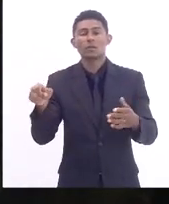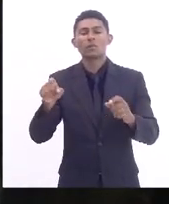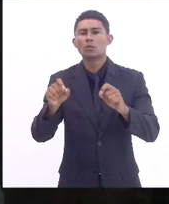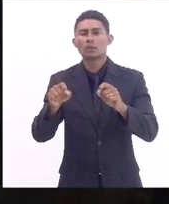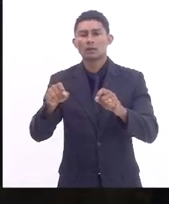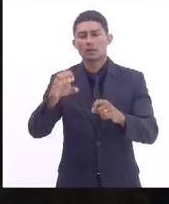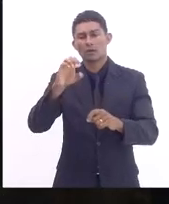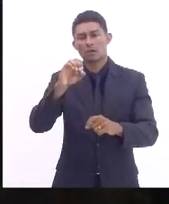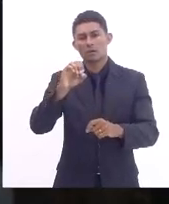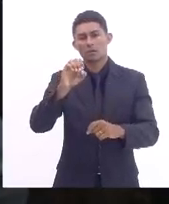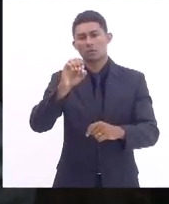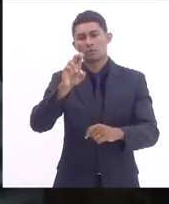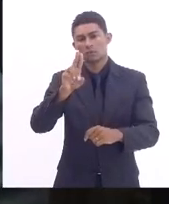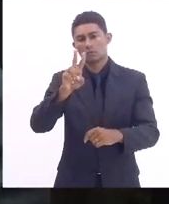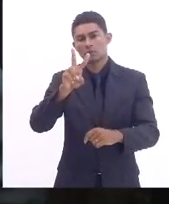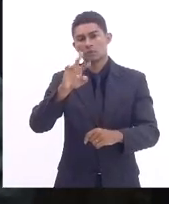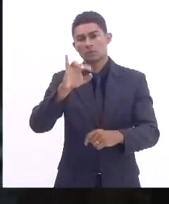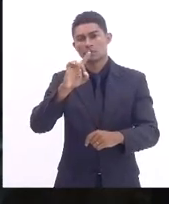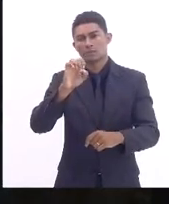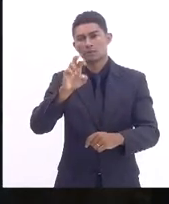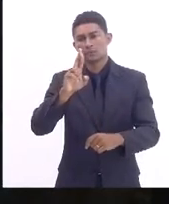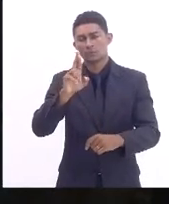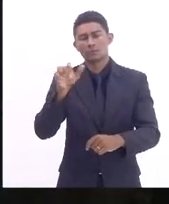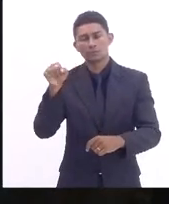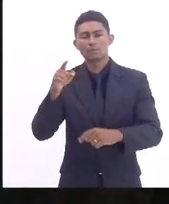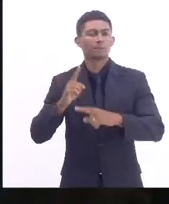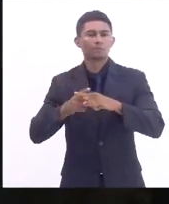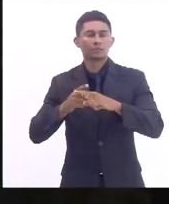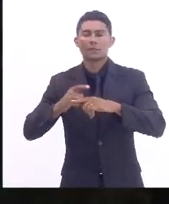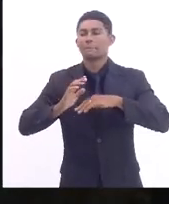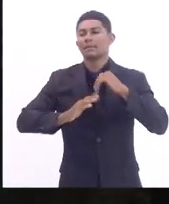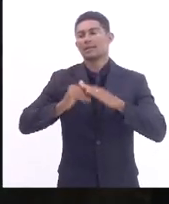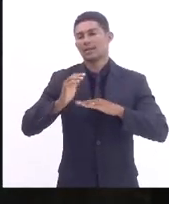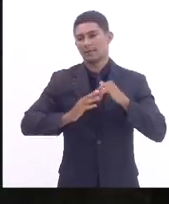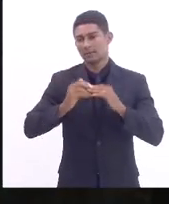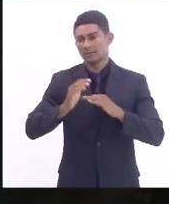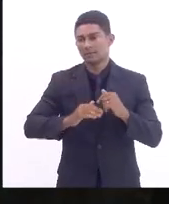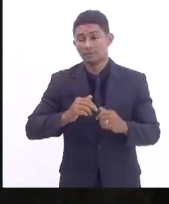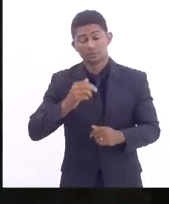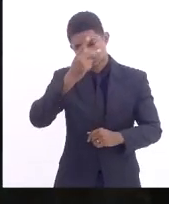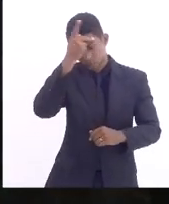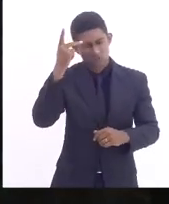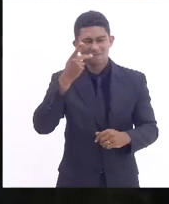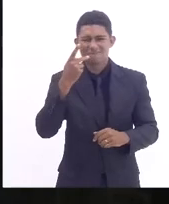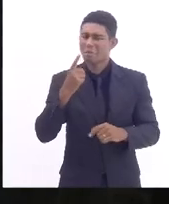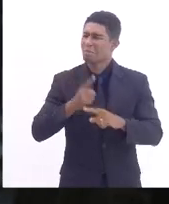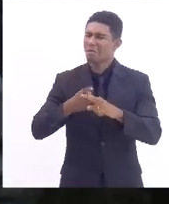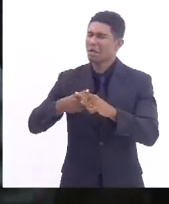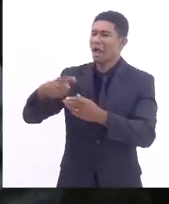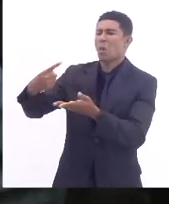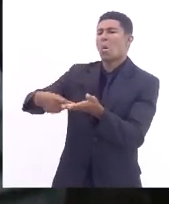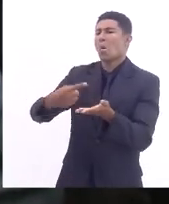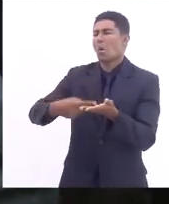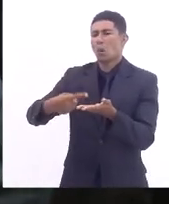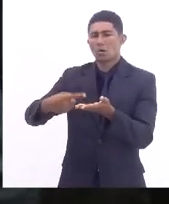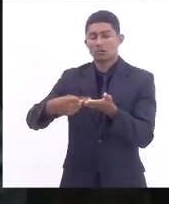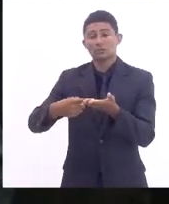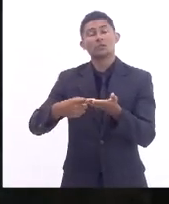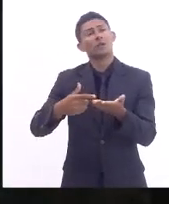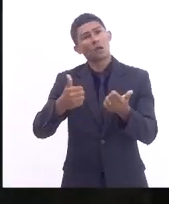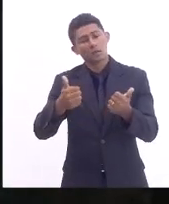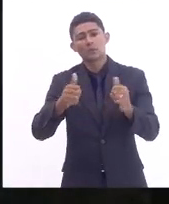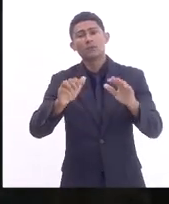ninguém sai daquela condição para essa se não tiver algum mérito é só é porque fez acordo é porque discutiu é por tudo isso